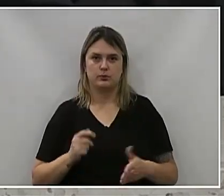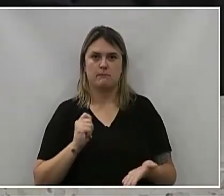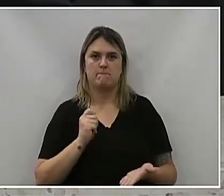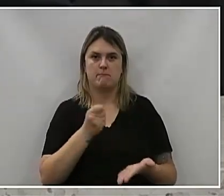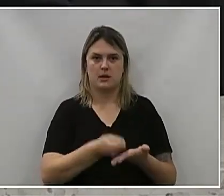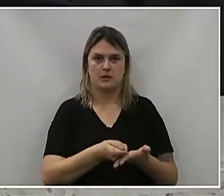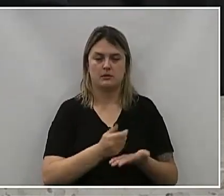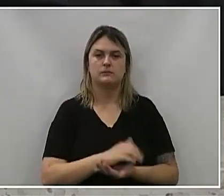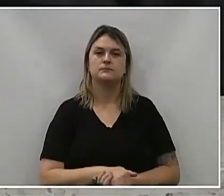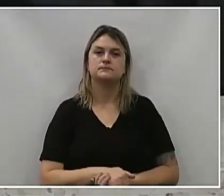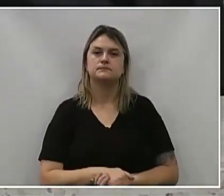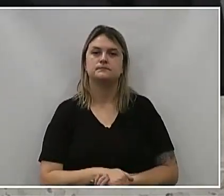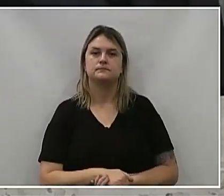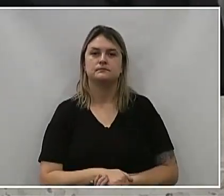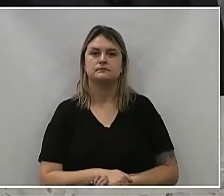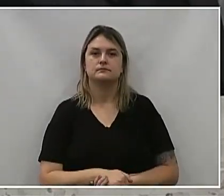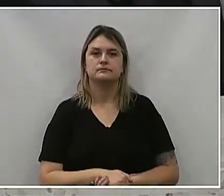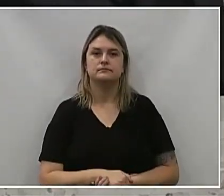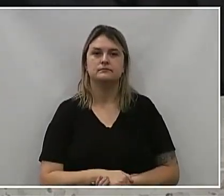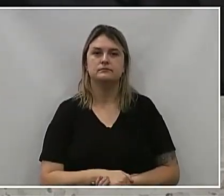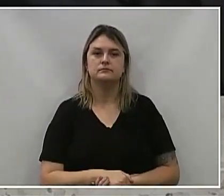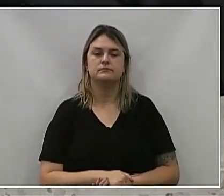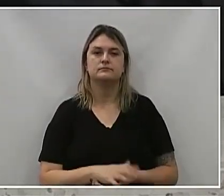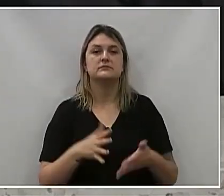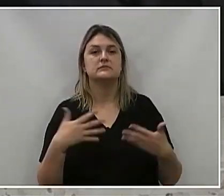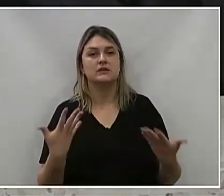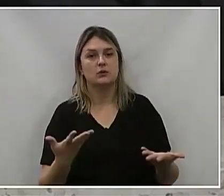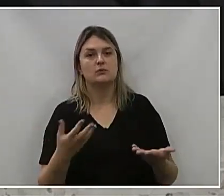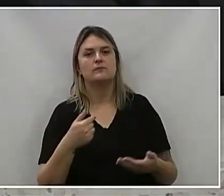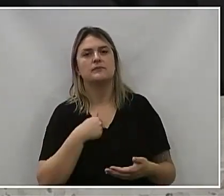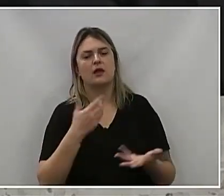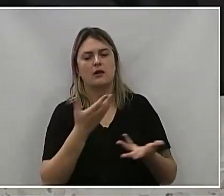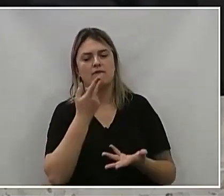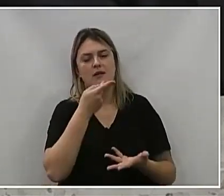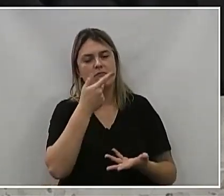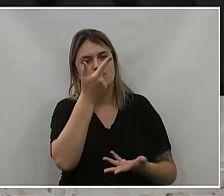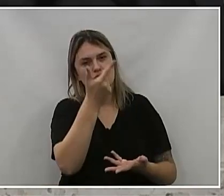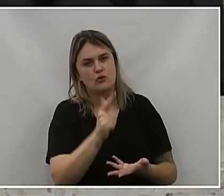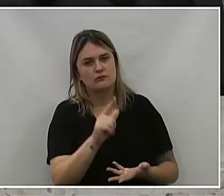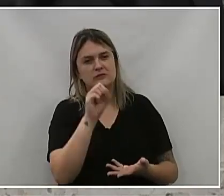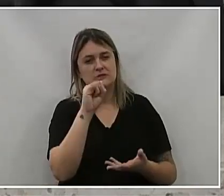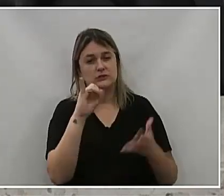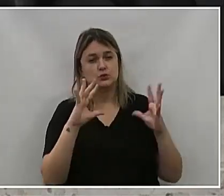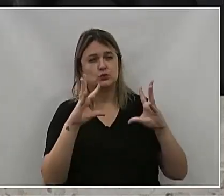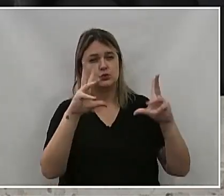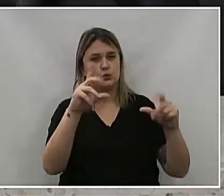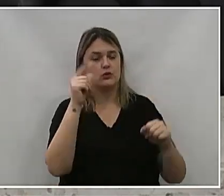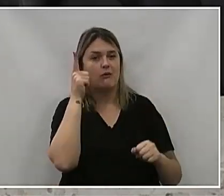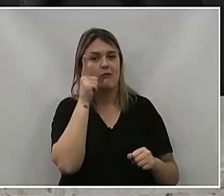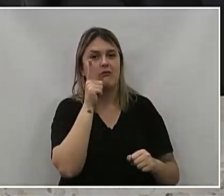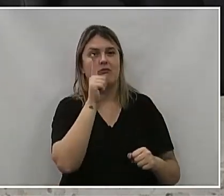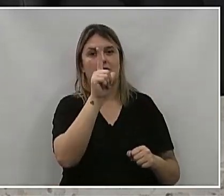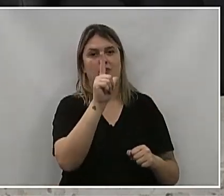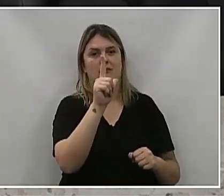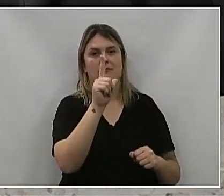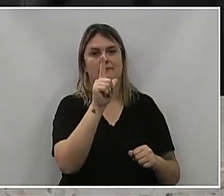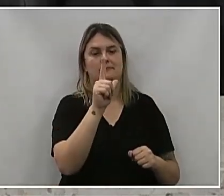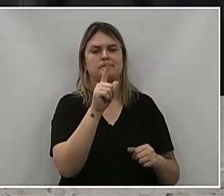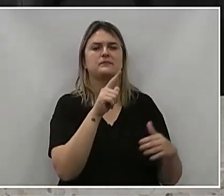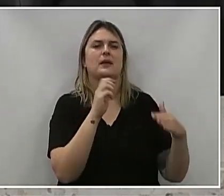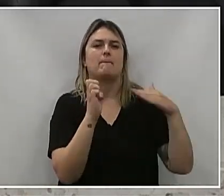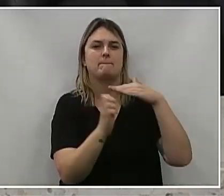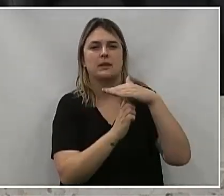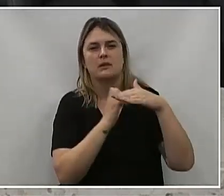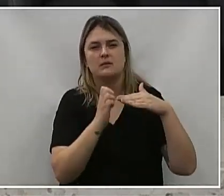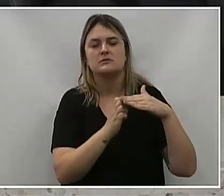por cada munícipe de União da Vitória. Então, ressalto novamente, se todos que ganhassem as licitações,